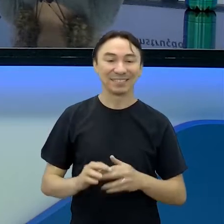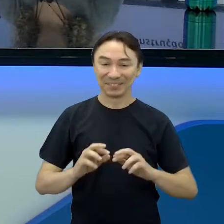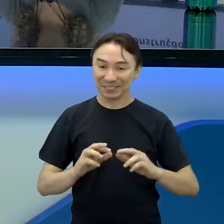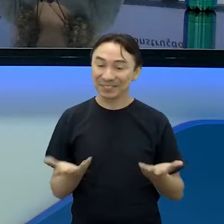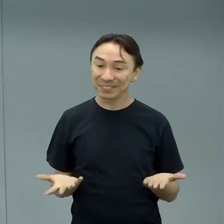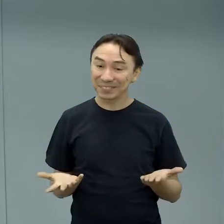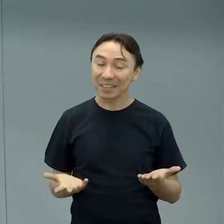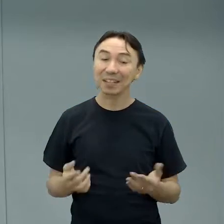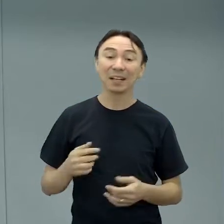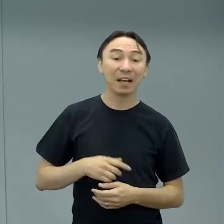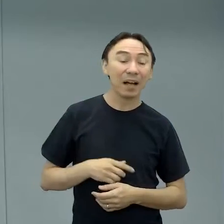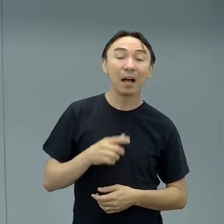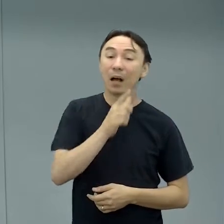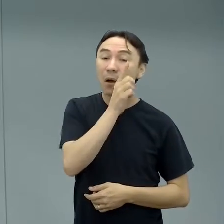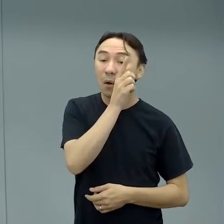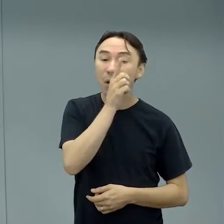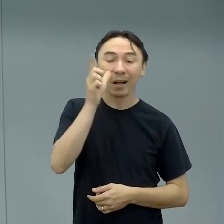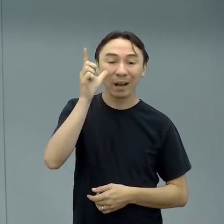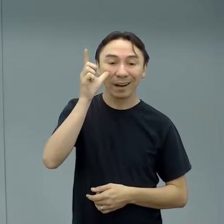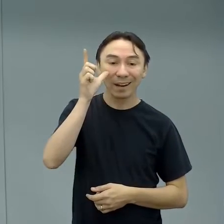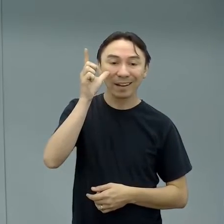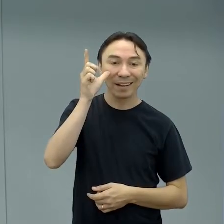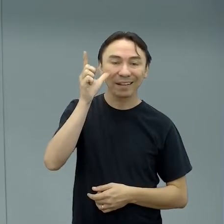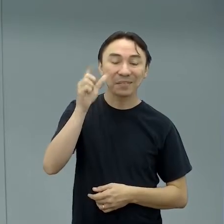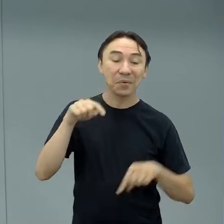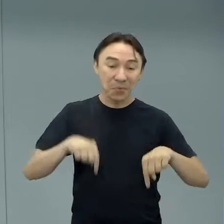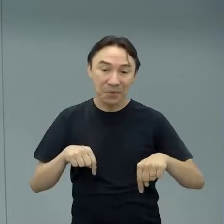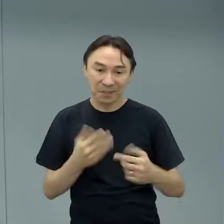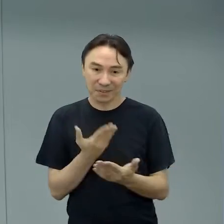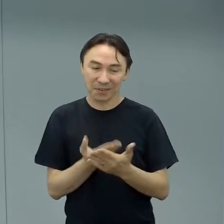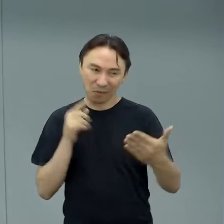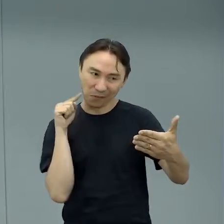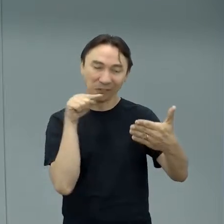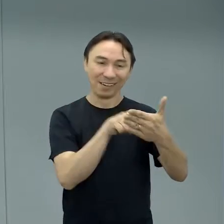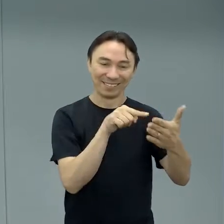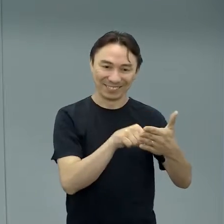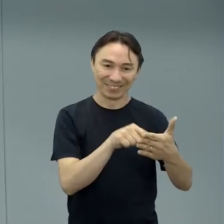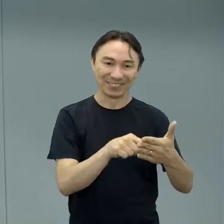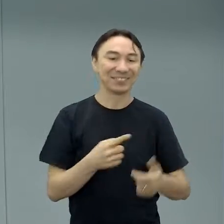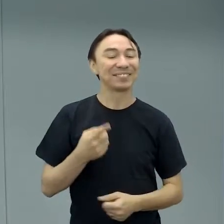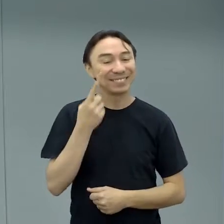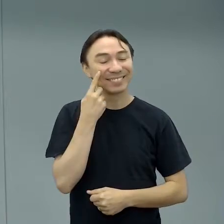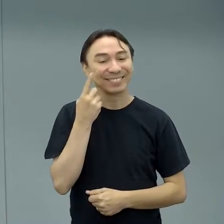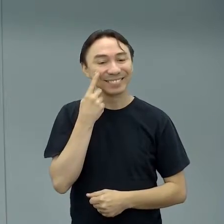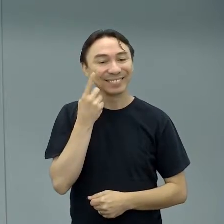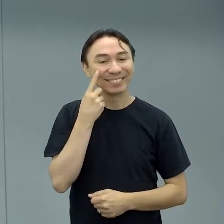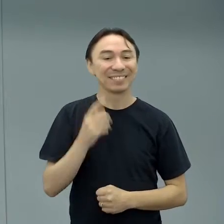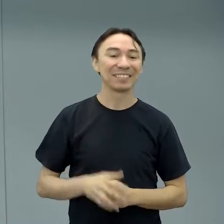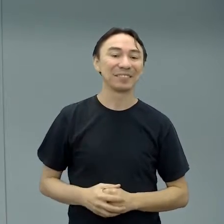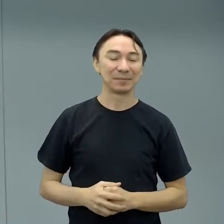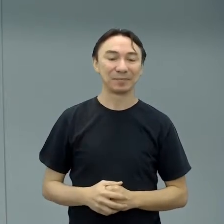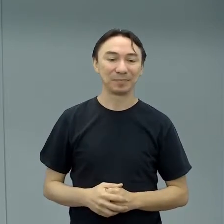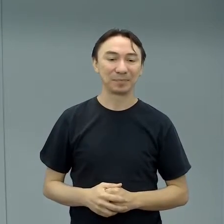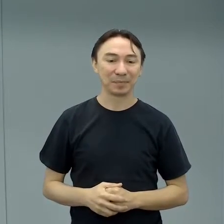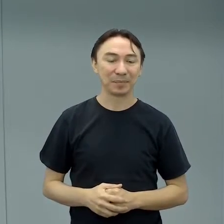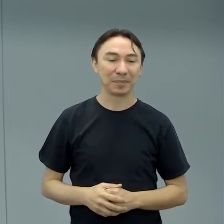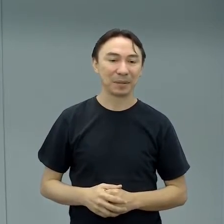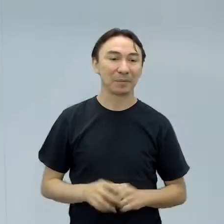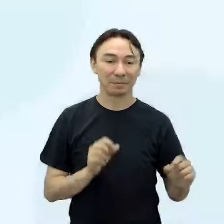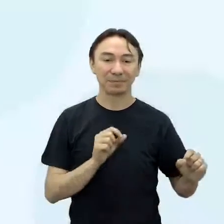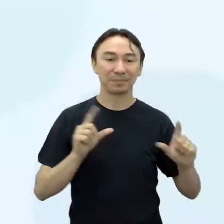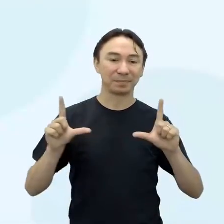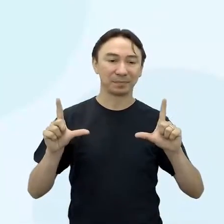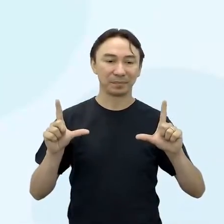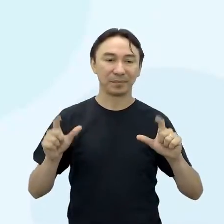Bom, a Luana, objetivos, né? Isso, não falamos. Objetivos da aula. Vamos lá, primeiro para os objetivos. Pode colocar para mim.